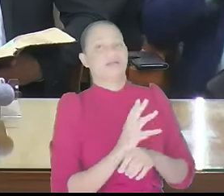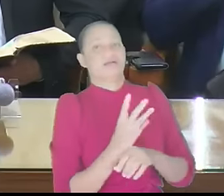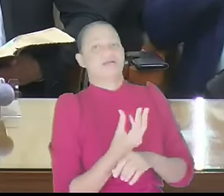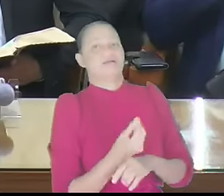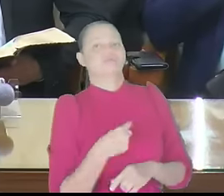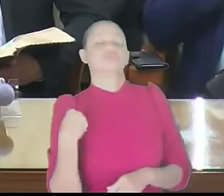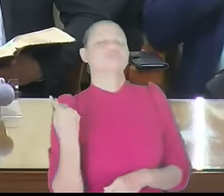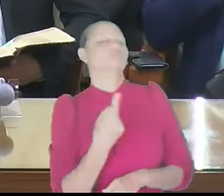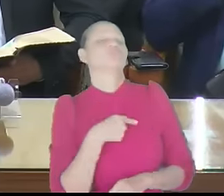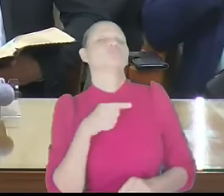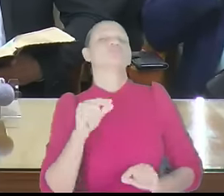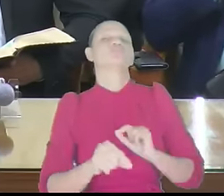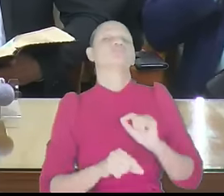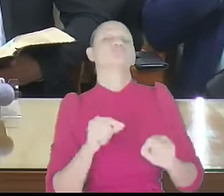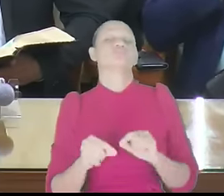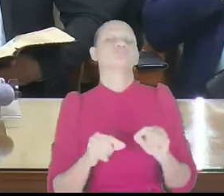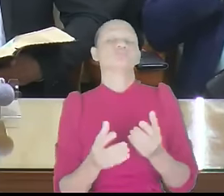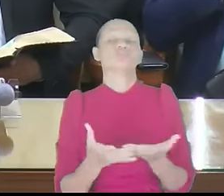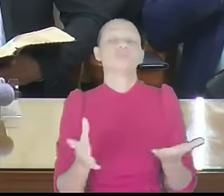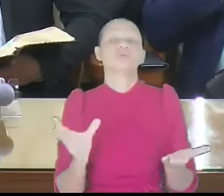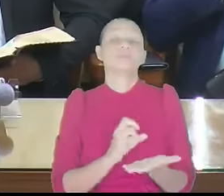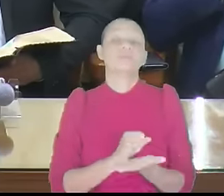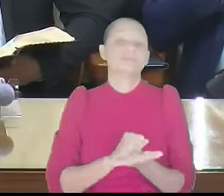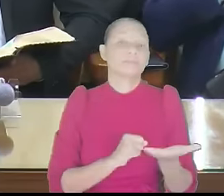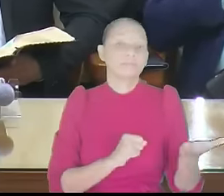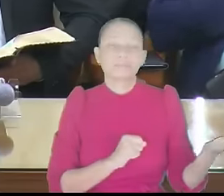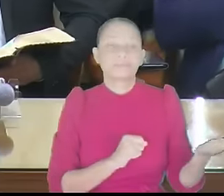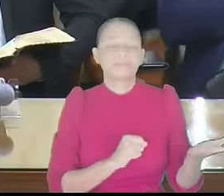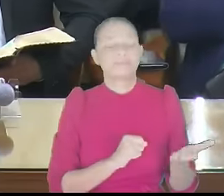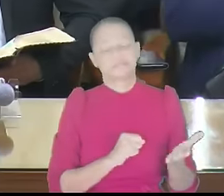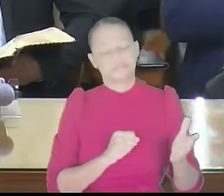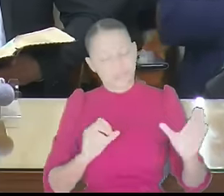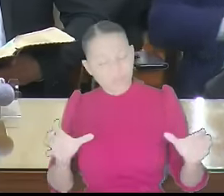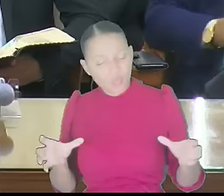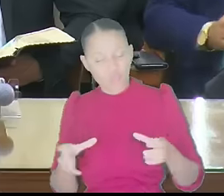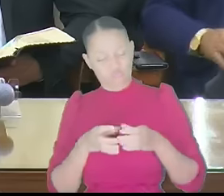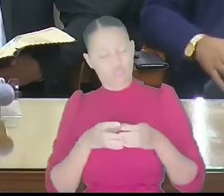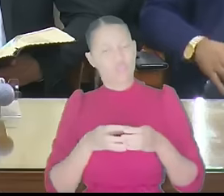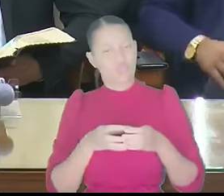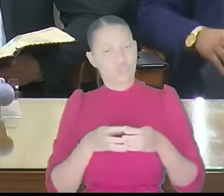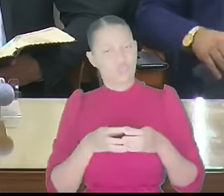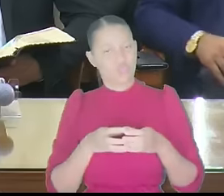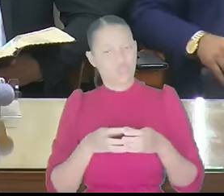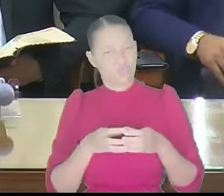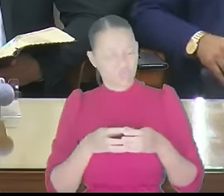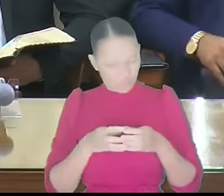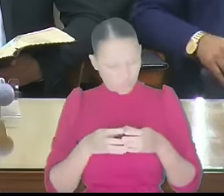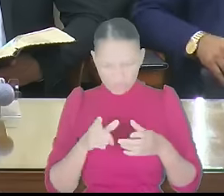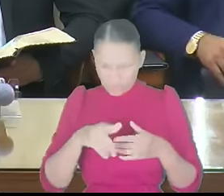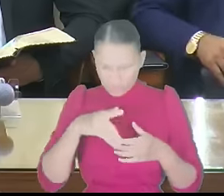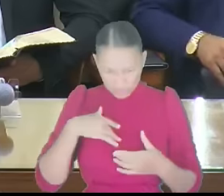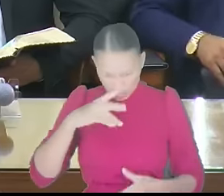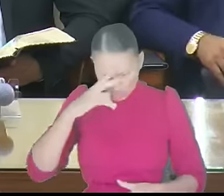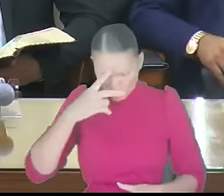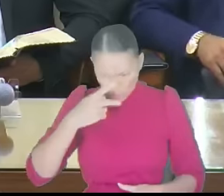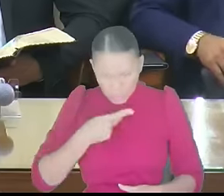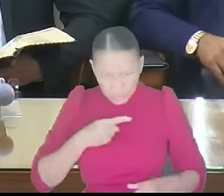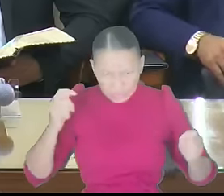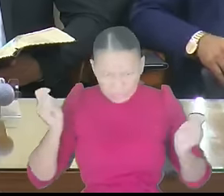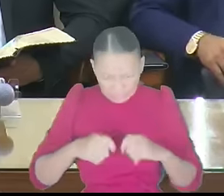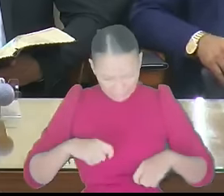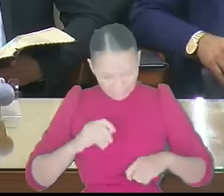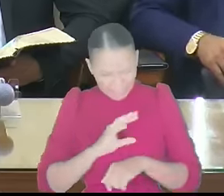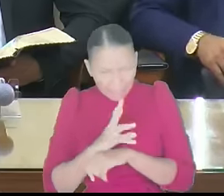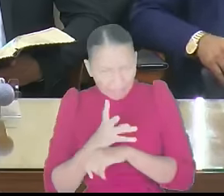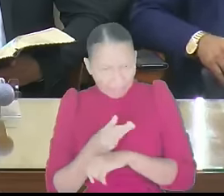que desse corpo? Nós somos o que, meus amados irmãos? Membros. Você não é o corpo de Cristo sozinho.